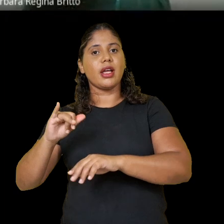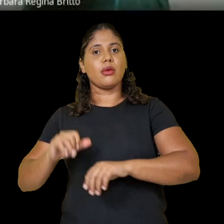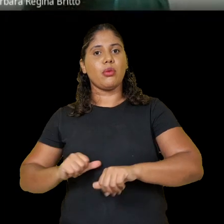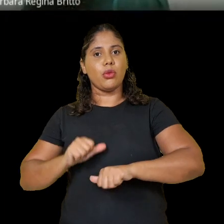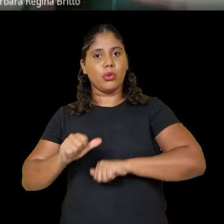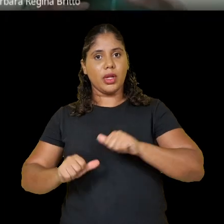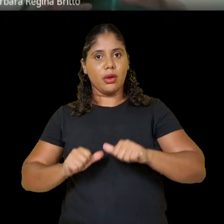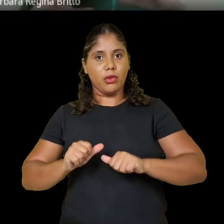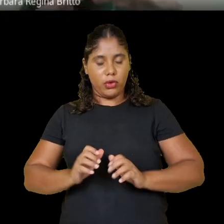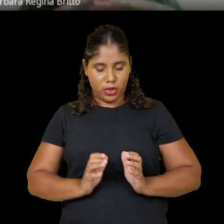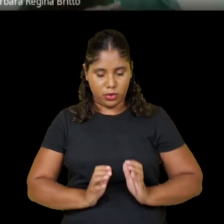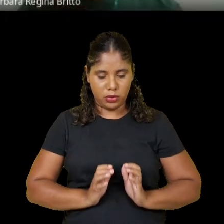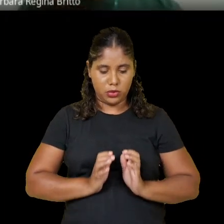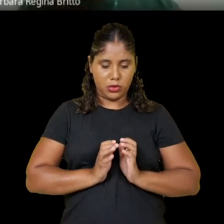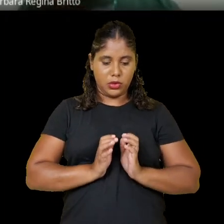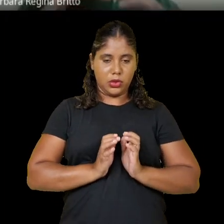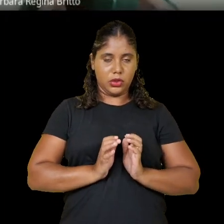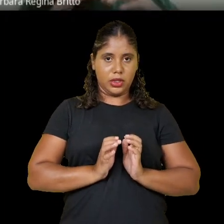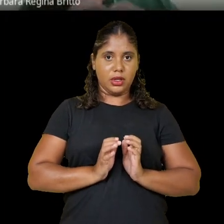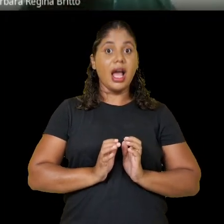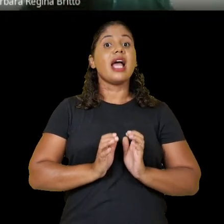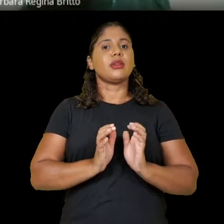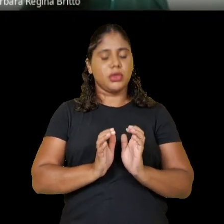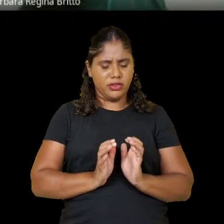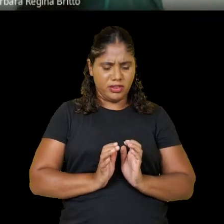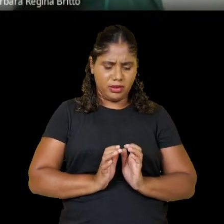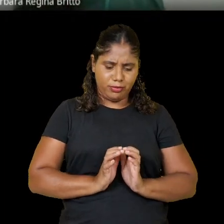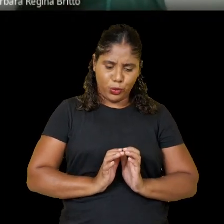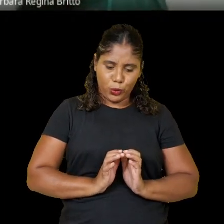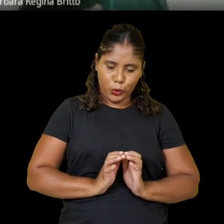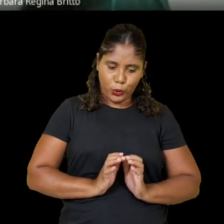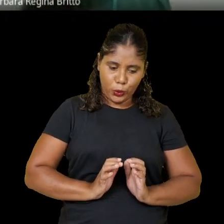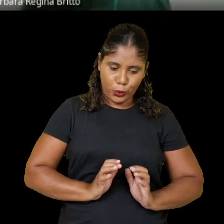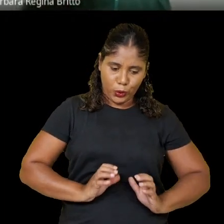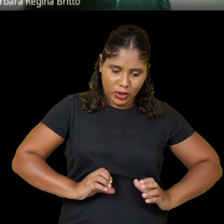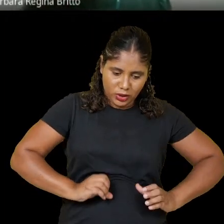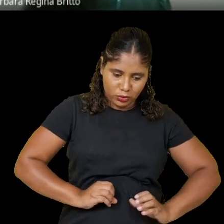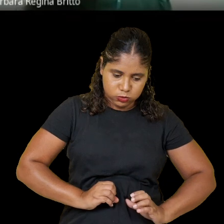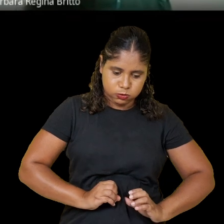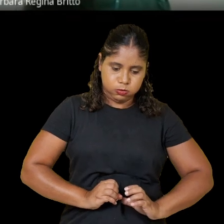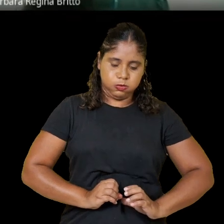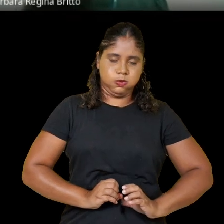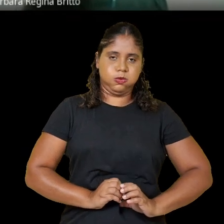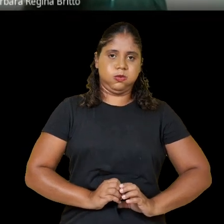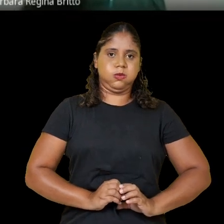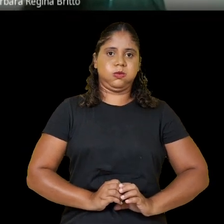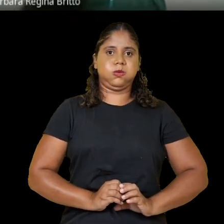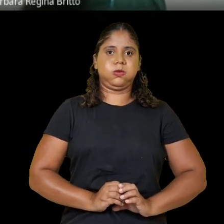no terceiro trimestre ele já vai forçar para baixo, o útero vai forçar para baixo a bexiga, já vai ficar mais com aquela sensação de